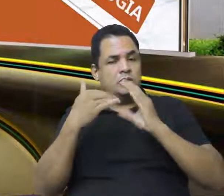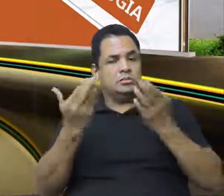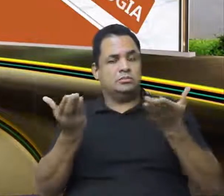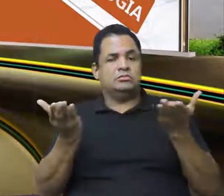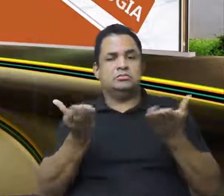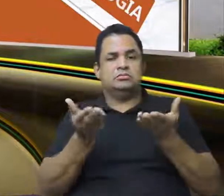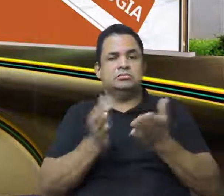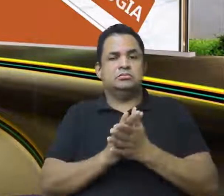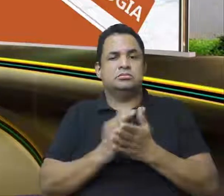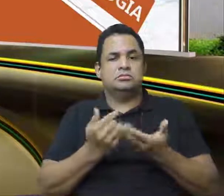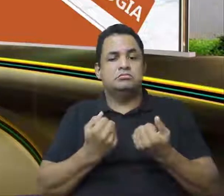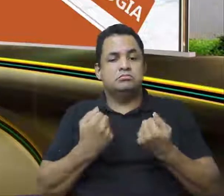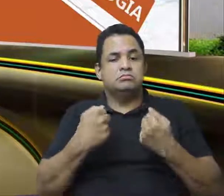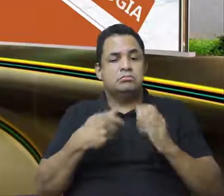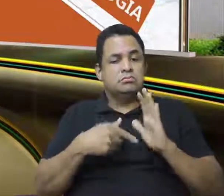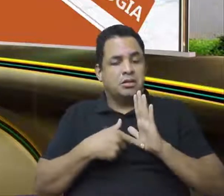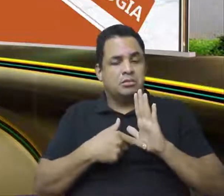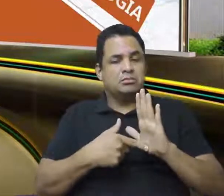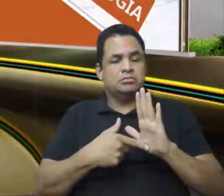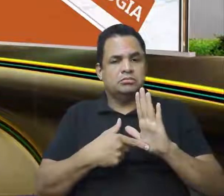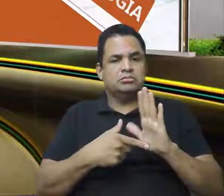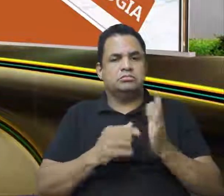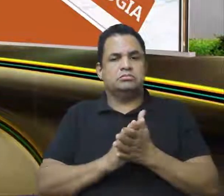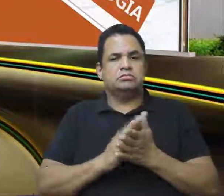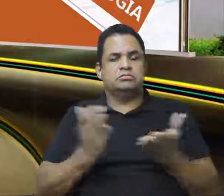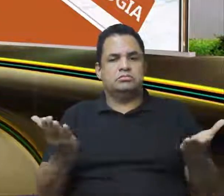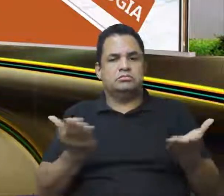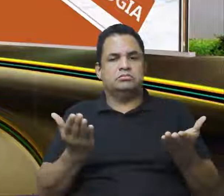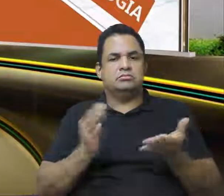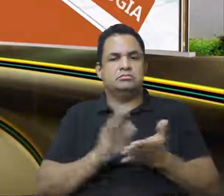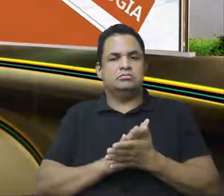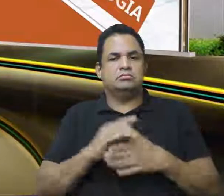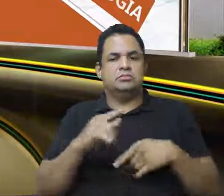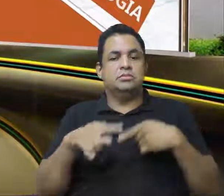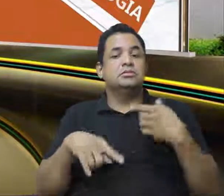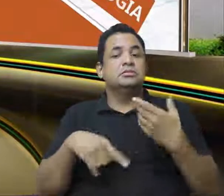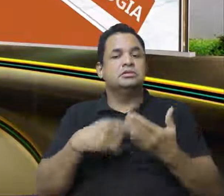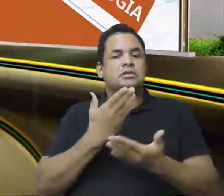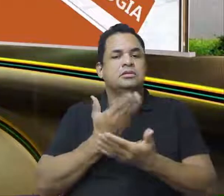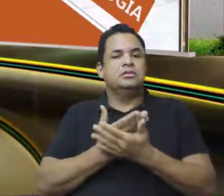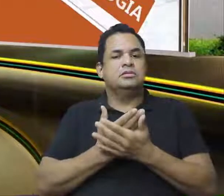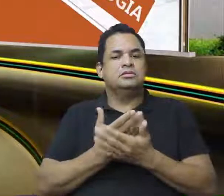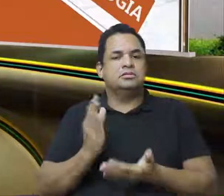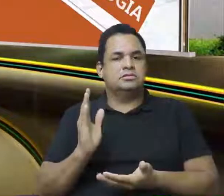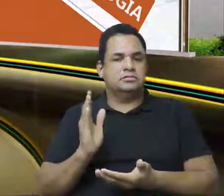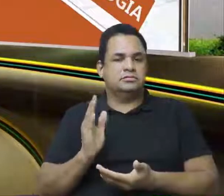e está aqui para colaborar, tá certo, galerinha? E por hoje é só. Até a próxima aula. Até mais!